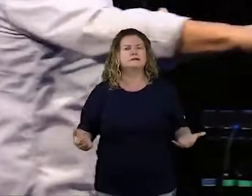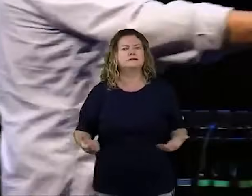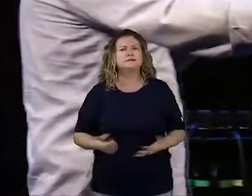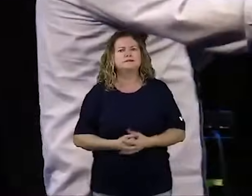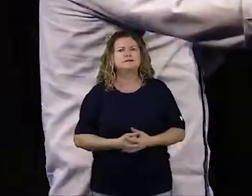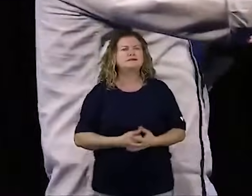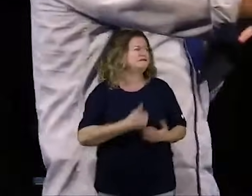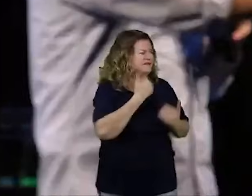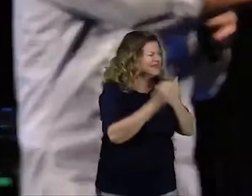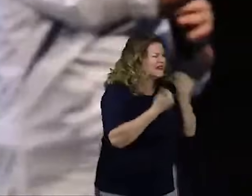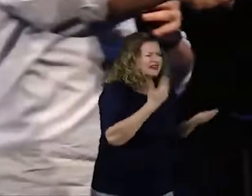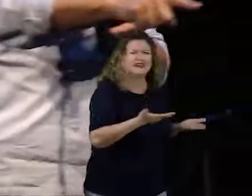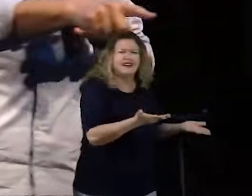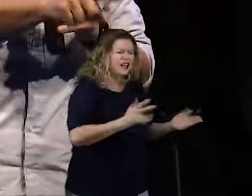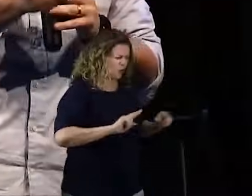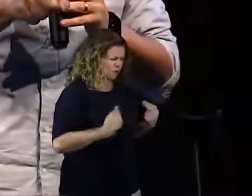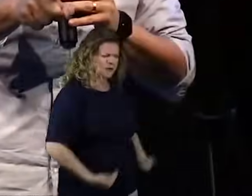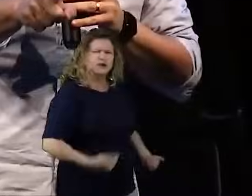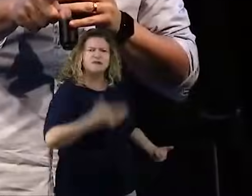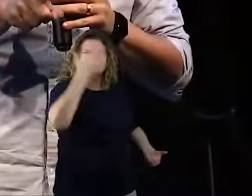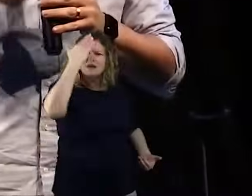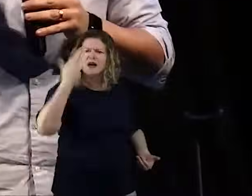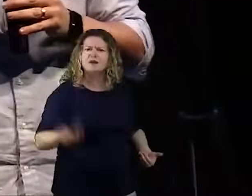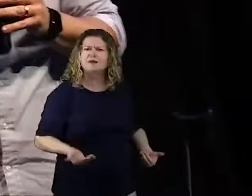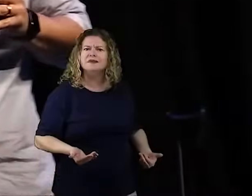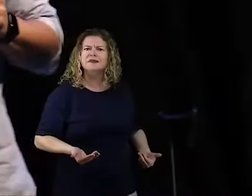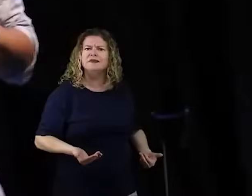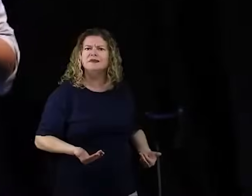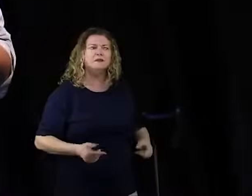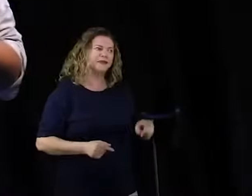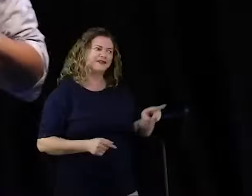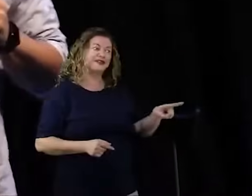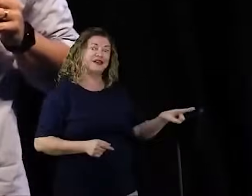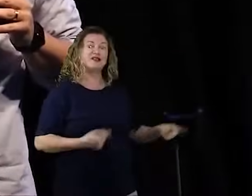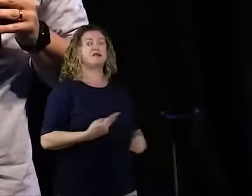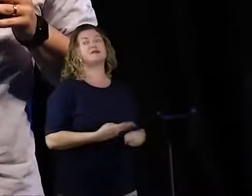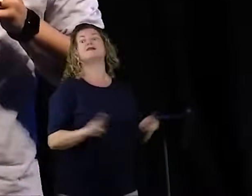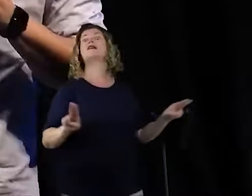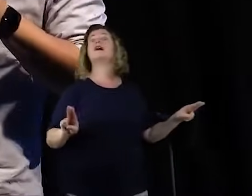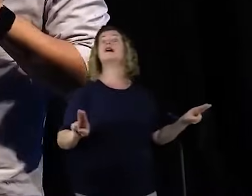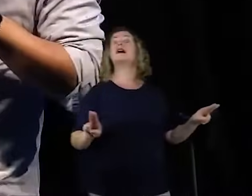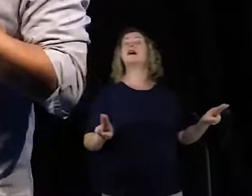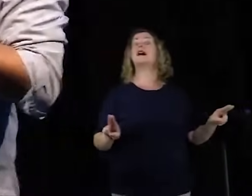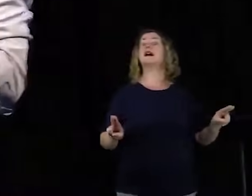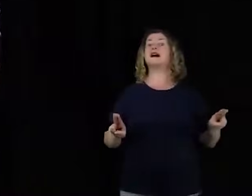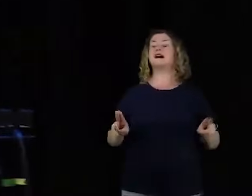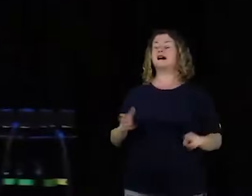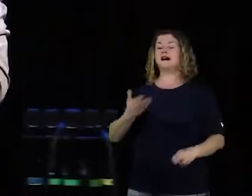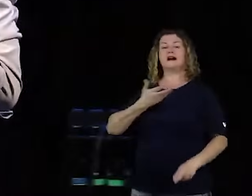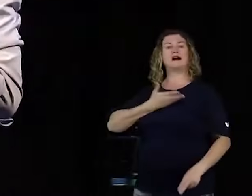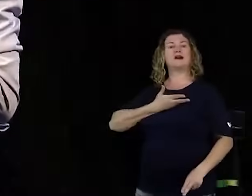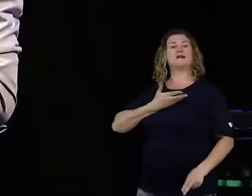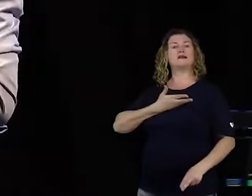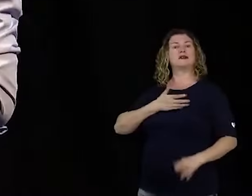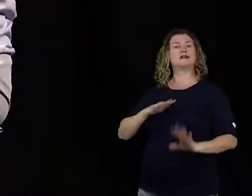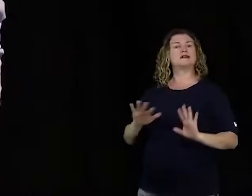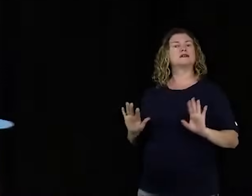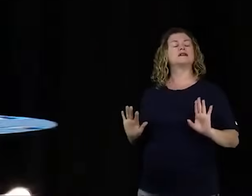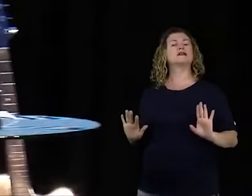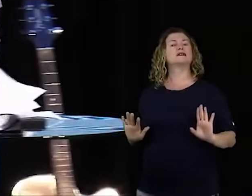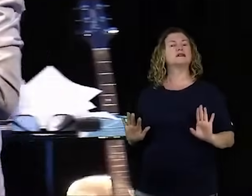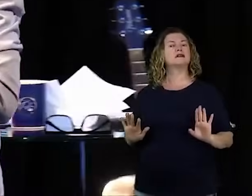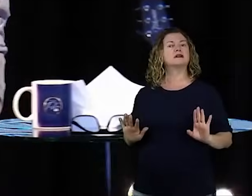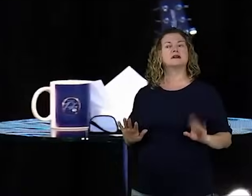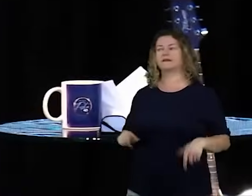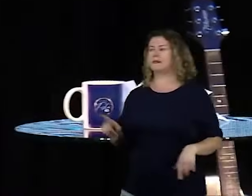adivinha mas ele se disfarça de quê De ter um amigo eu vou lá consultar a pomba gira não sei do